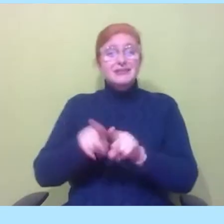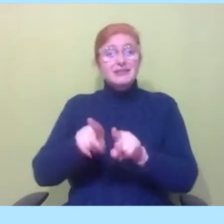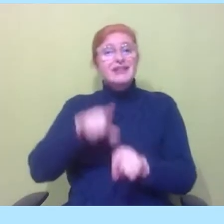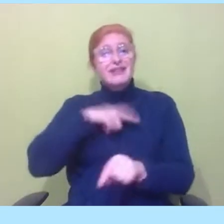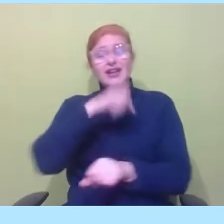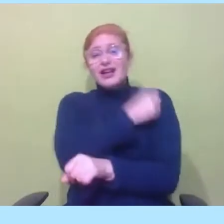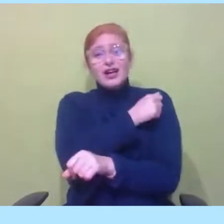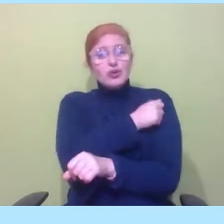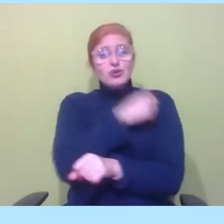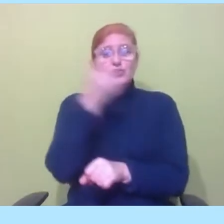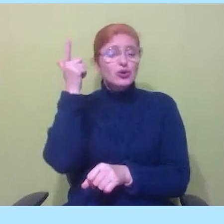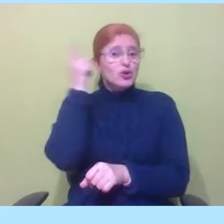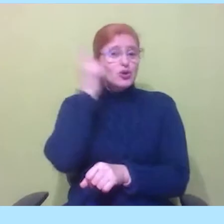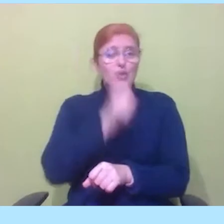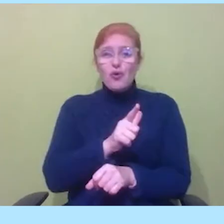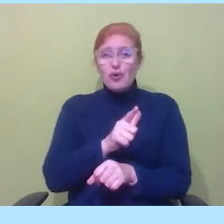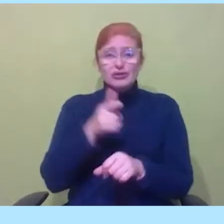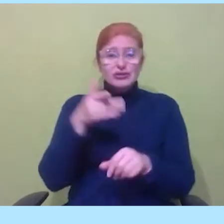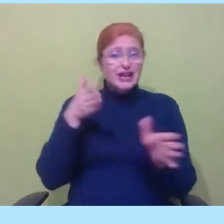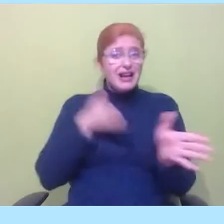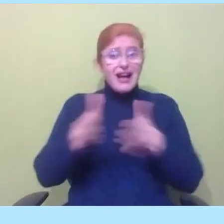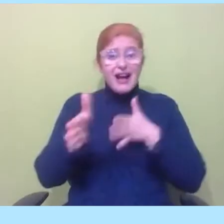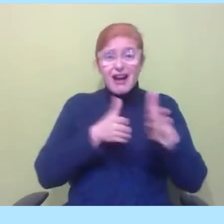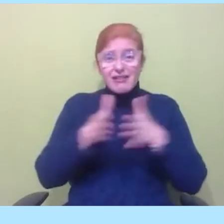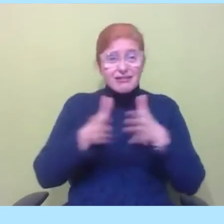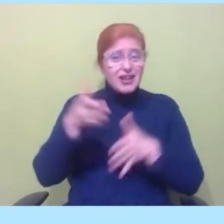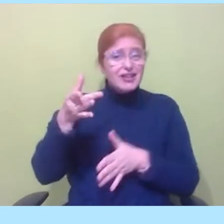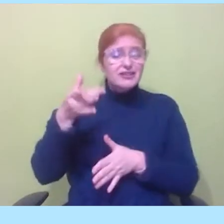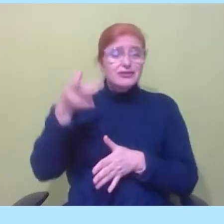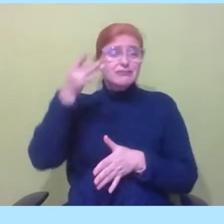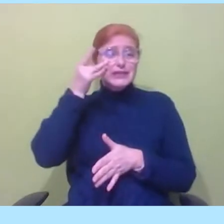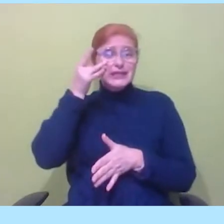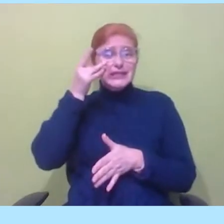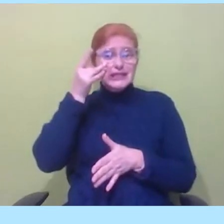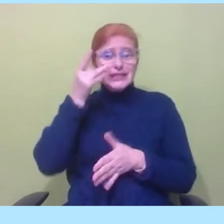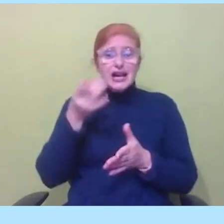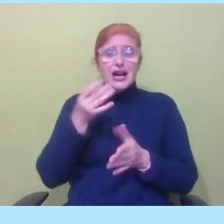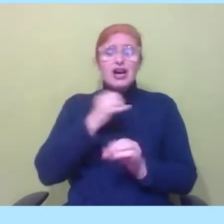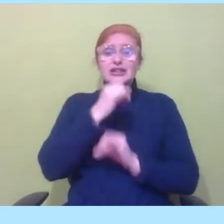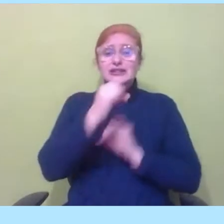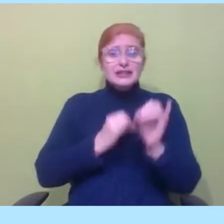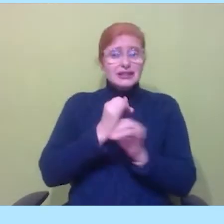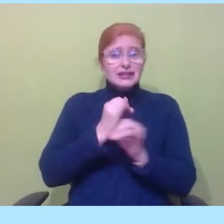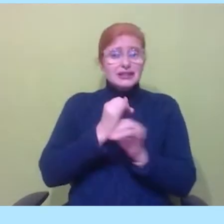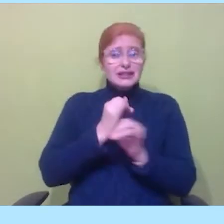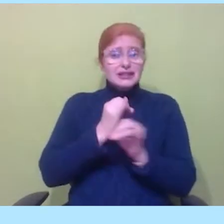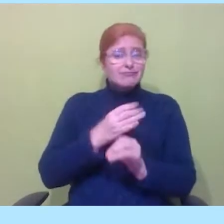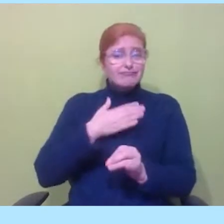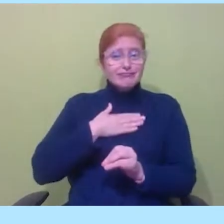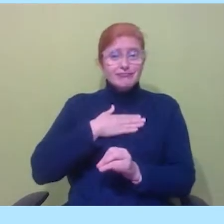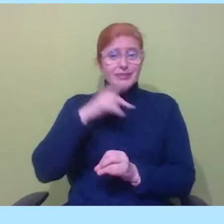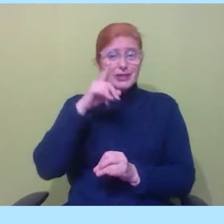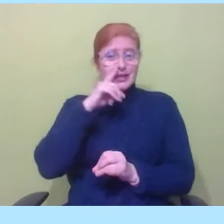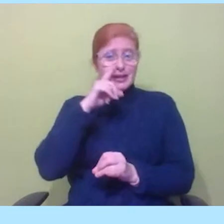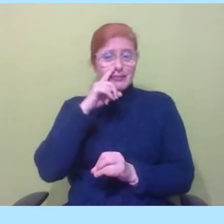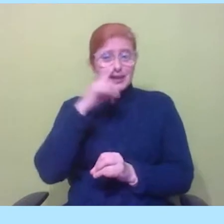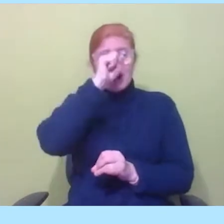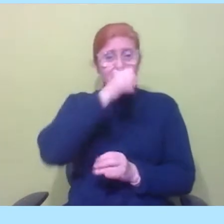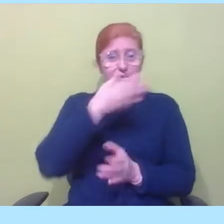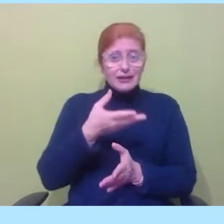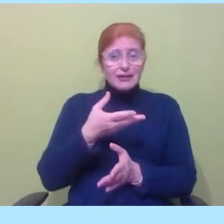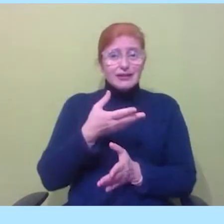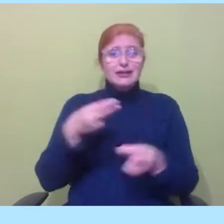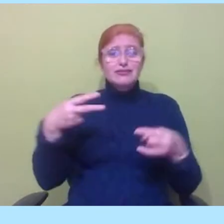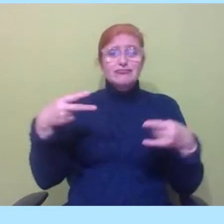E aí foi essa solução que a gente conseguiu fazer aqui, tipo, né? Minha mãe acaba gerando um link, aprendeu a mexer com o G Suite para gerar link para